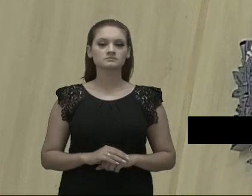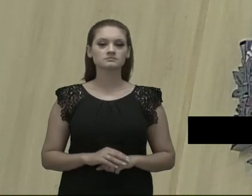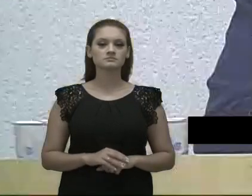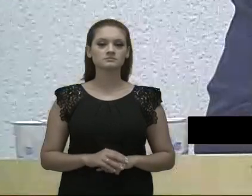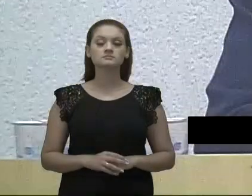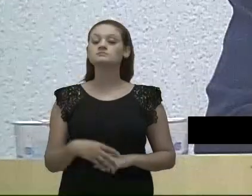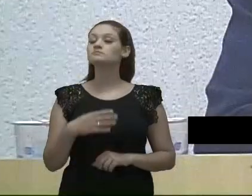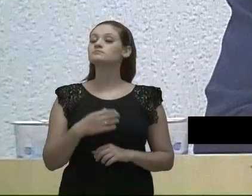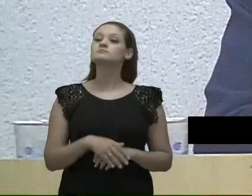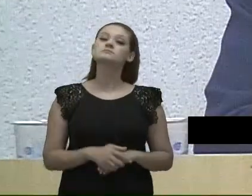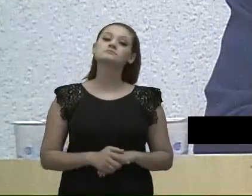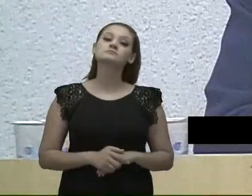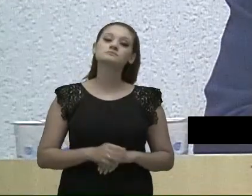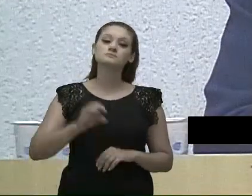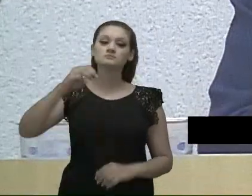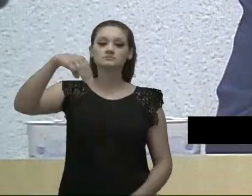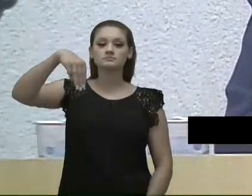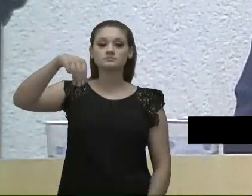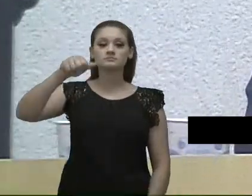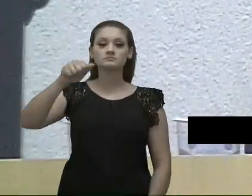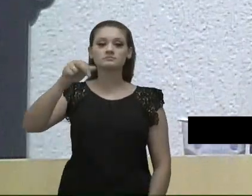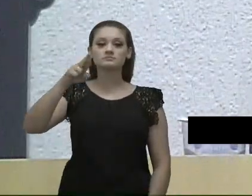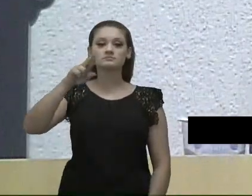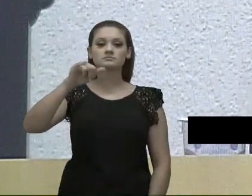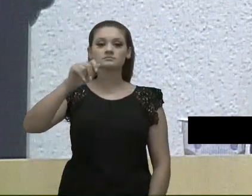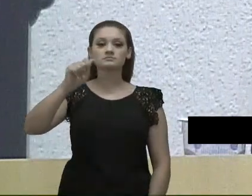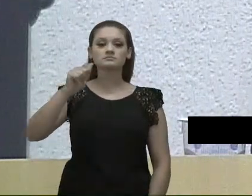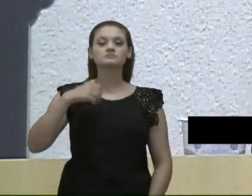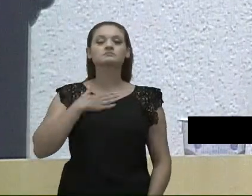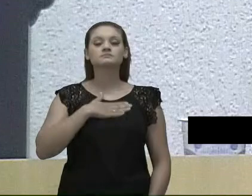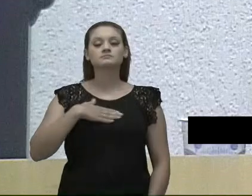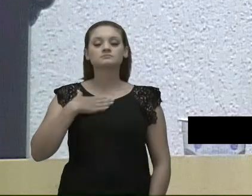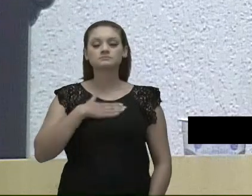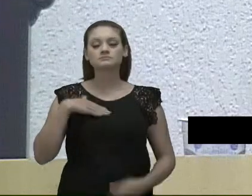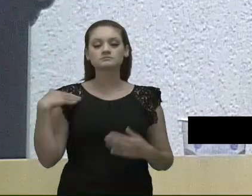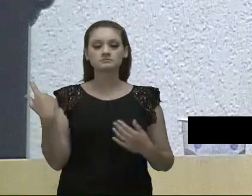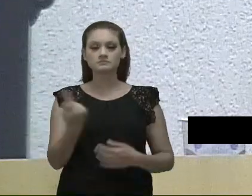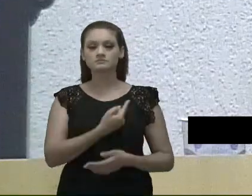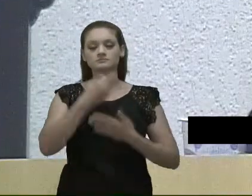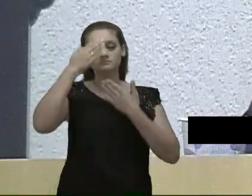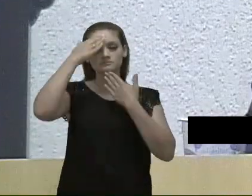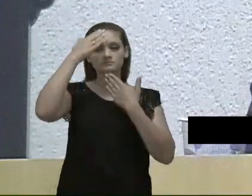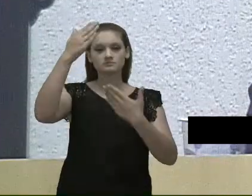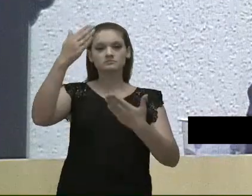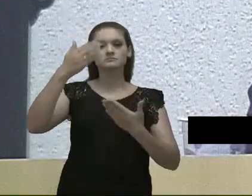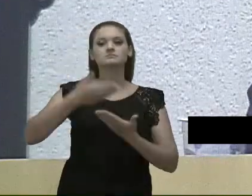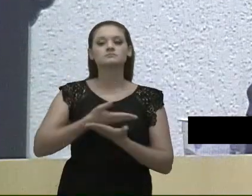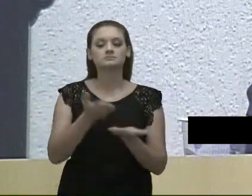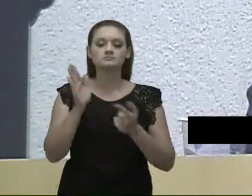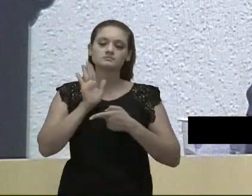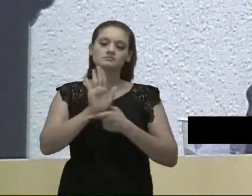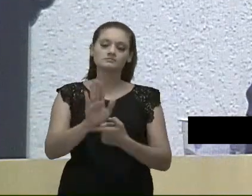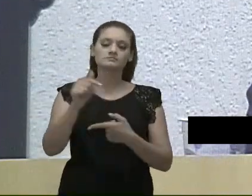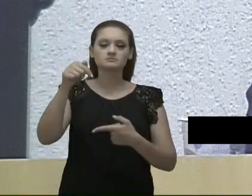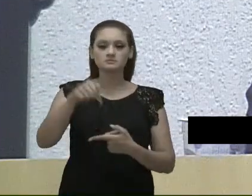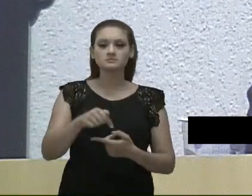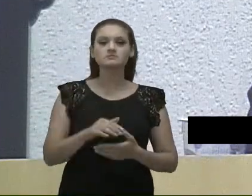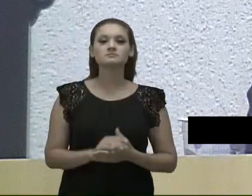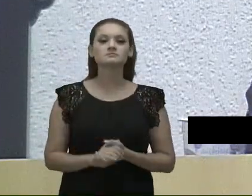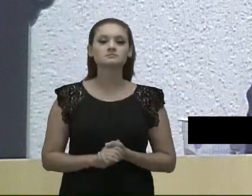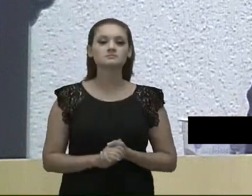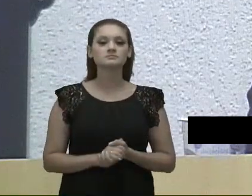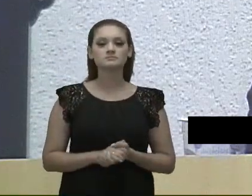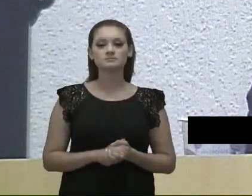Bom, Maria Helena, então, de forma satisfatória, a gente agradece a sua contribuição e a sua participação.